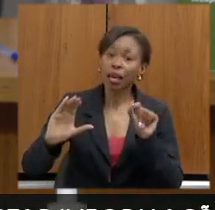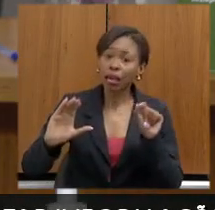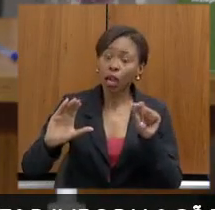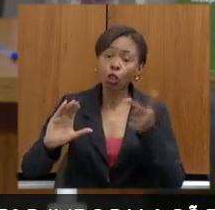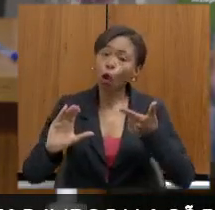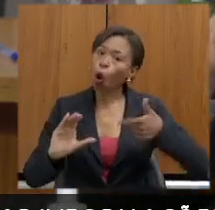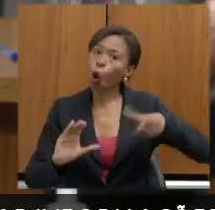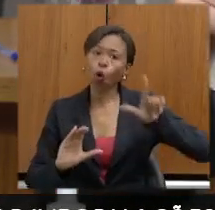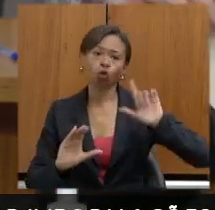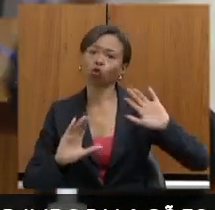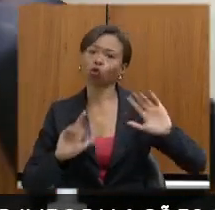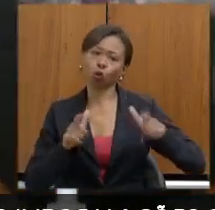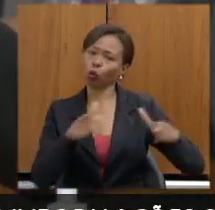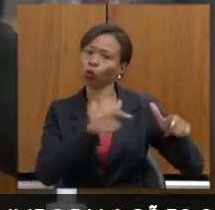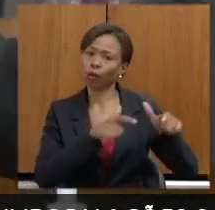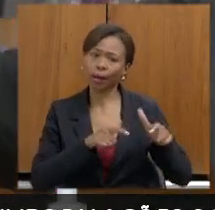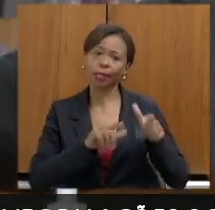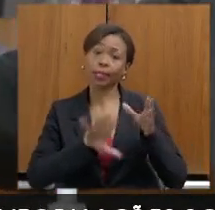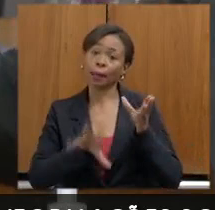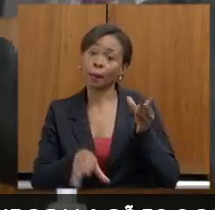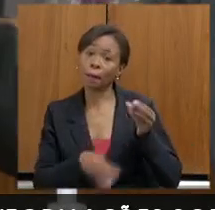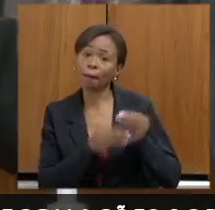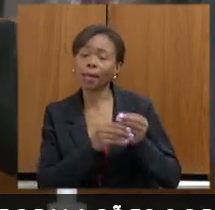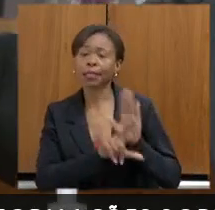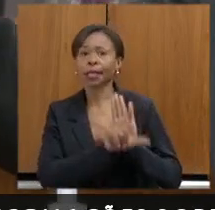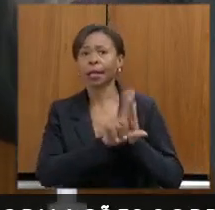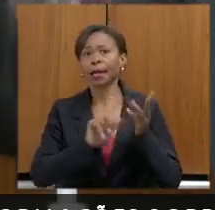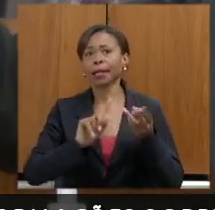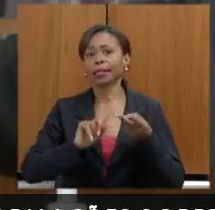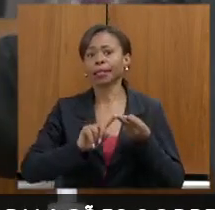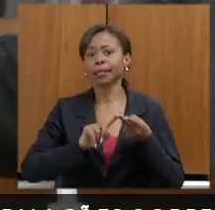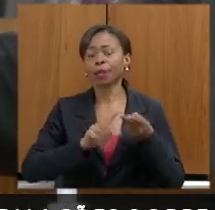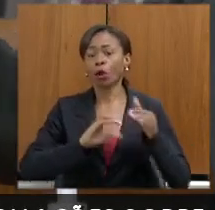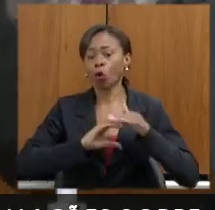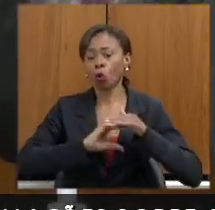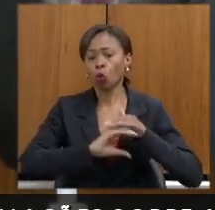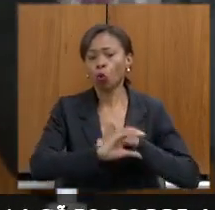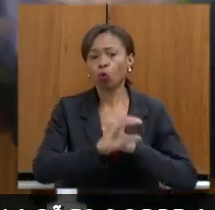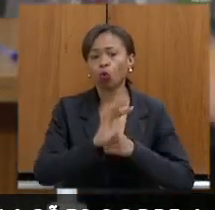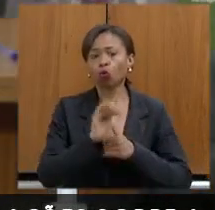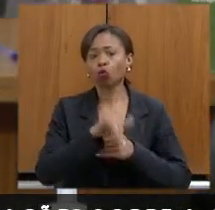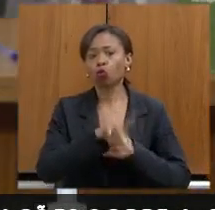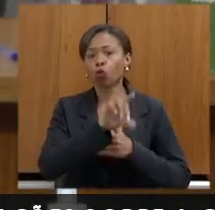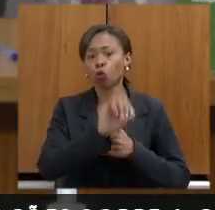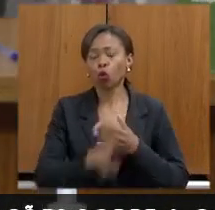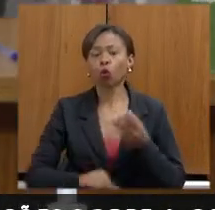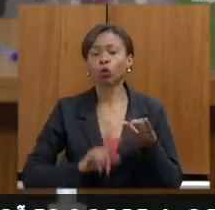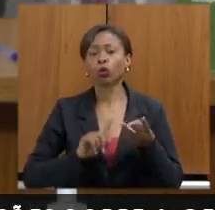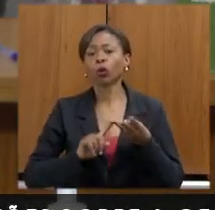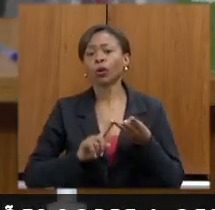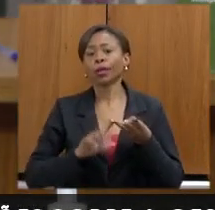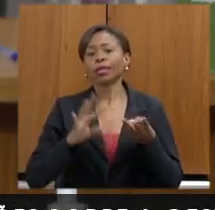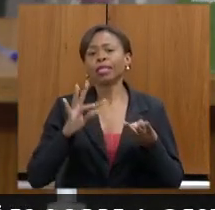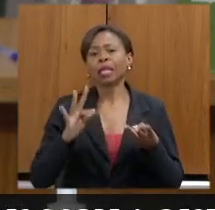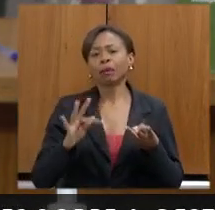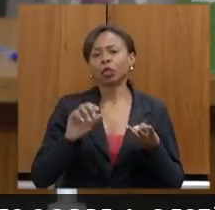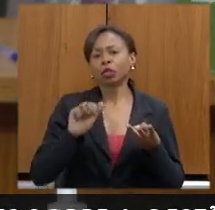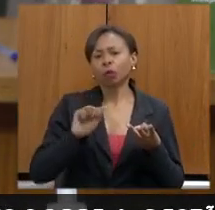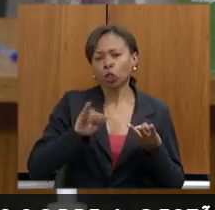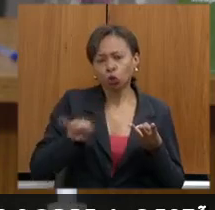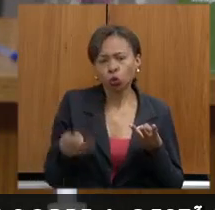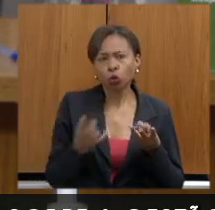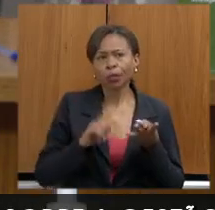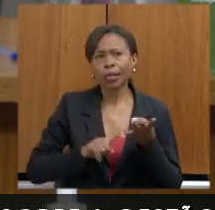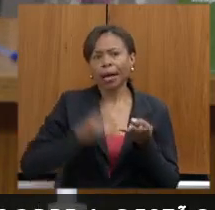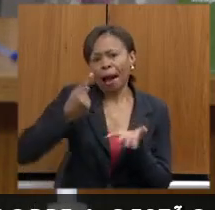alternativos emendas fundos a termos de ajustamento de Conduta a